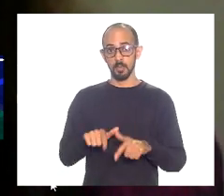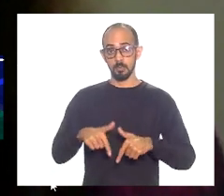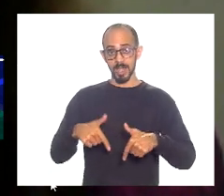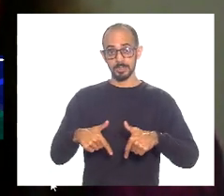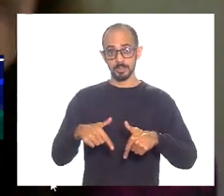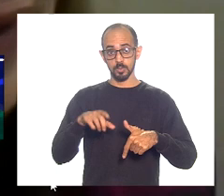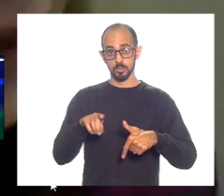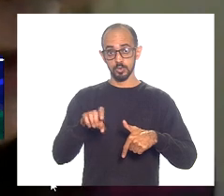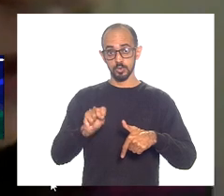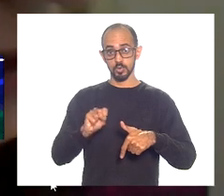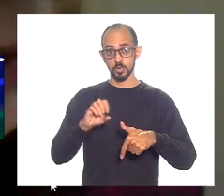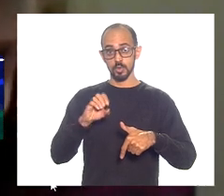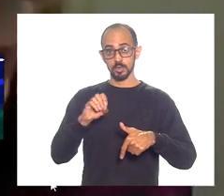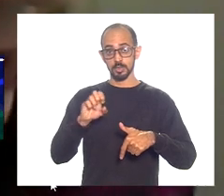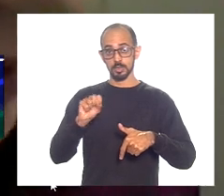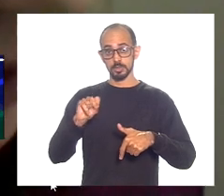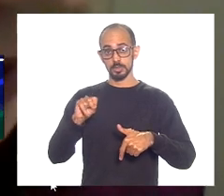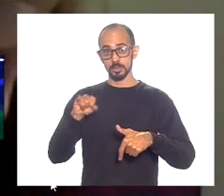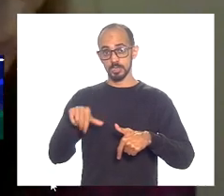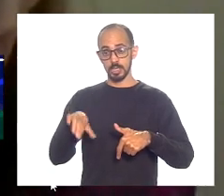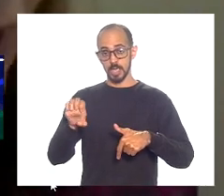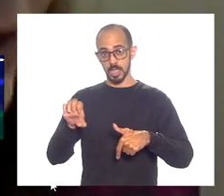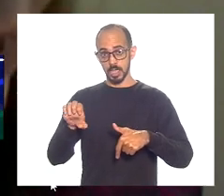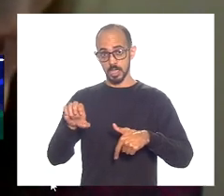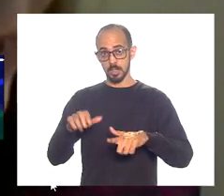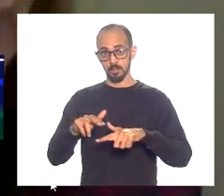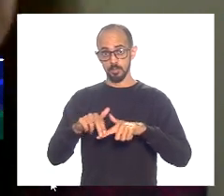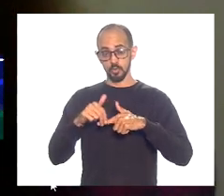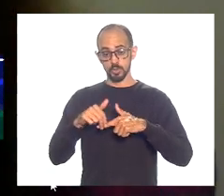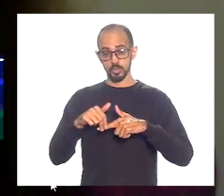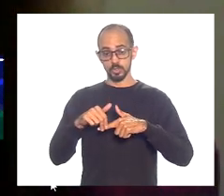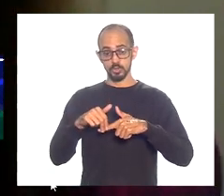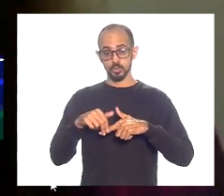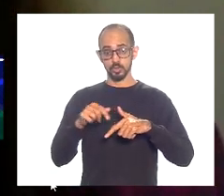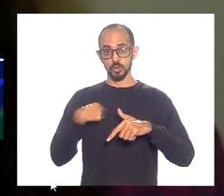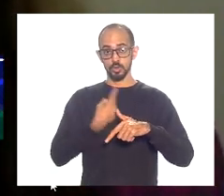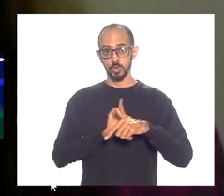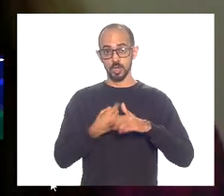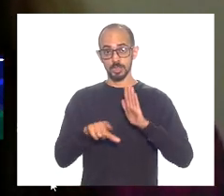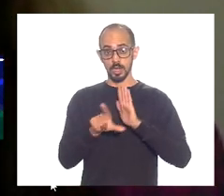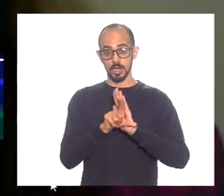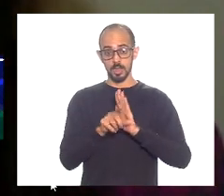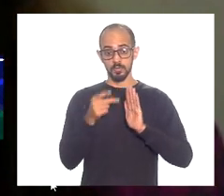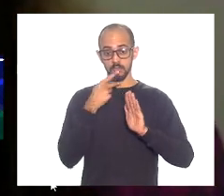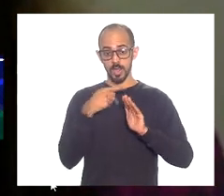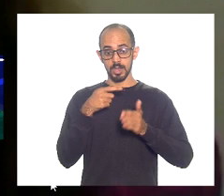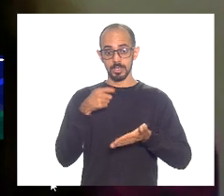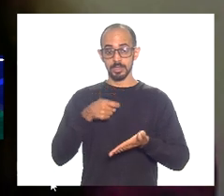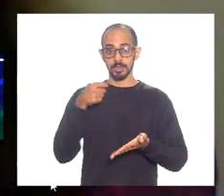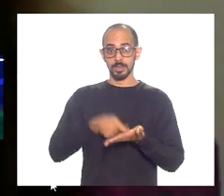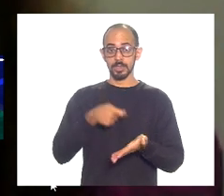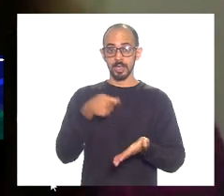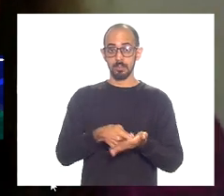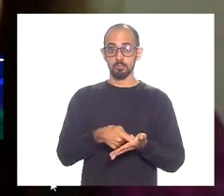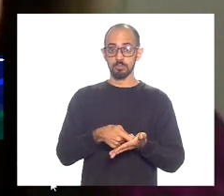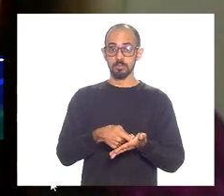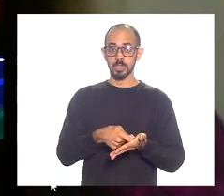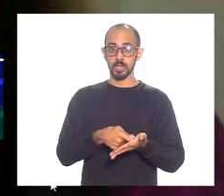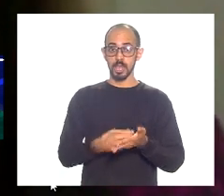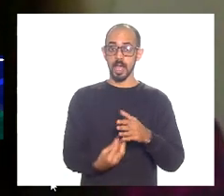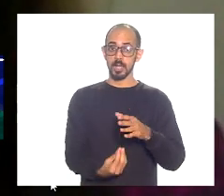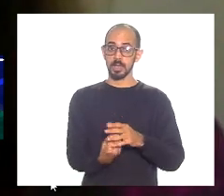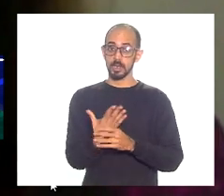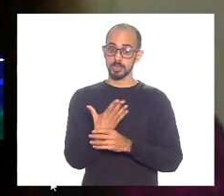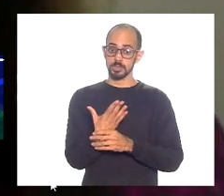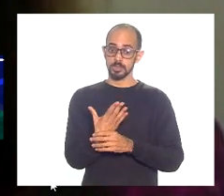na nossa emenda que determina, esta lei determina a elaboração. E a sugestão